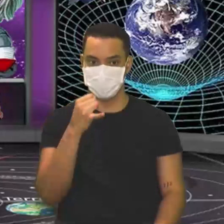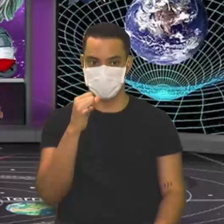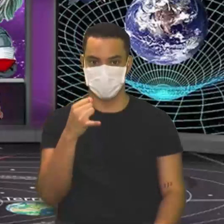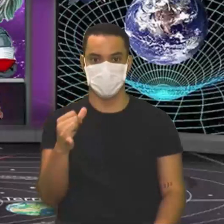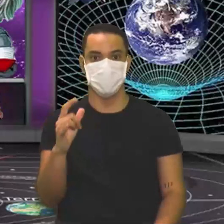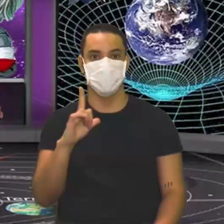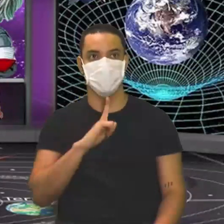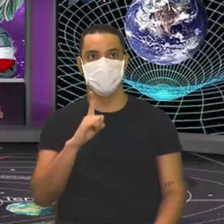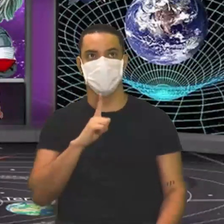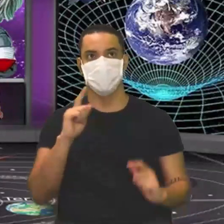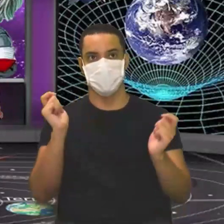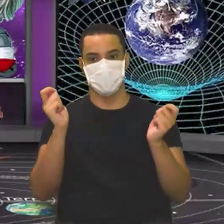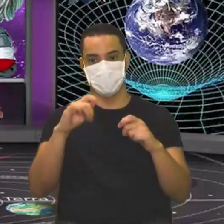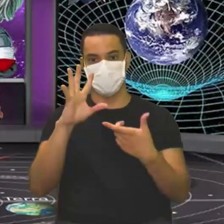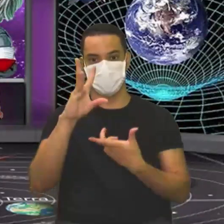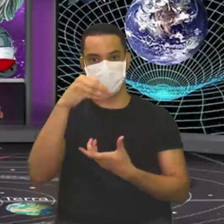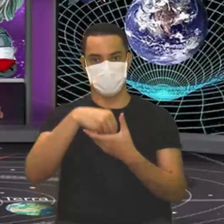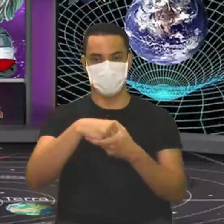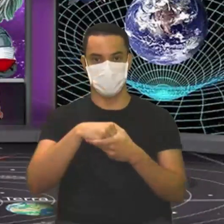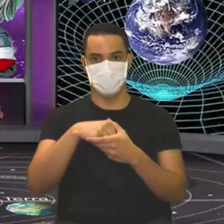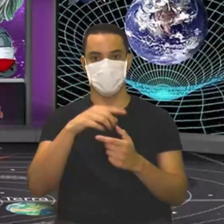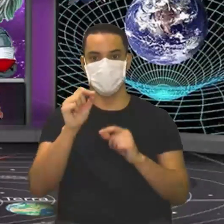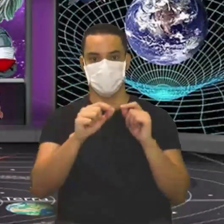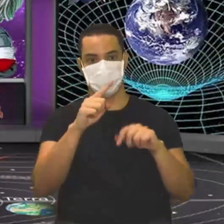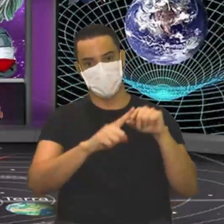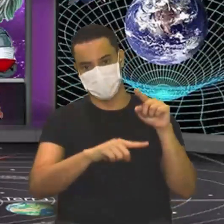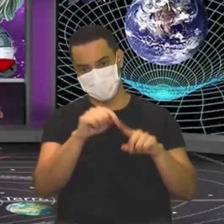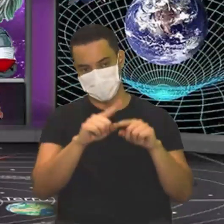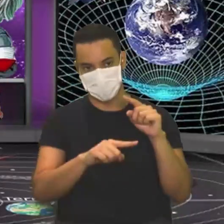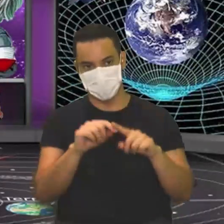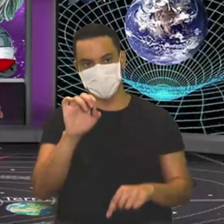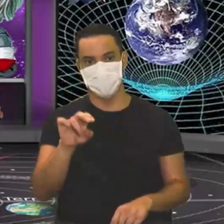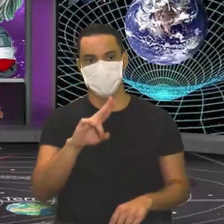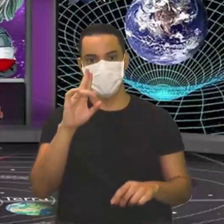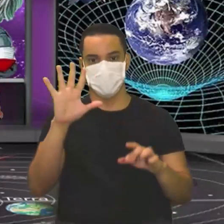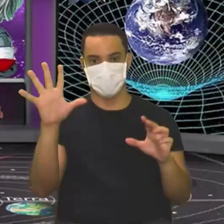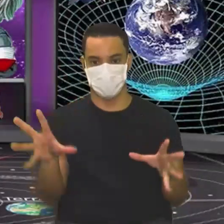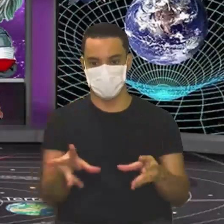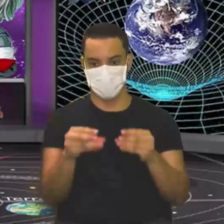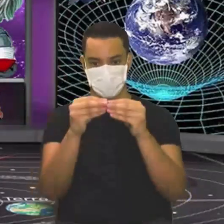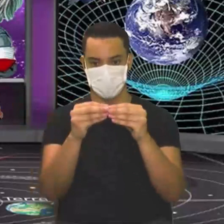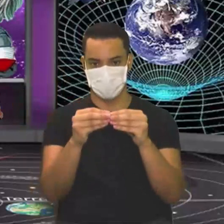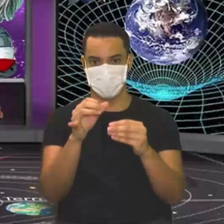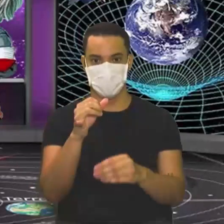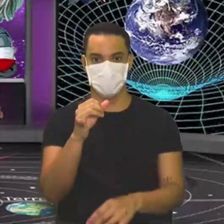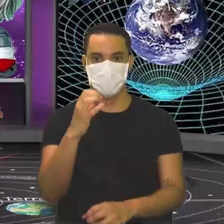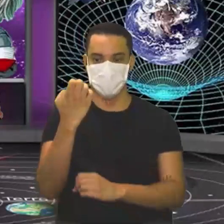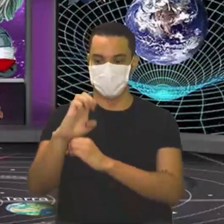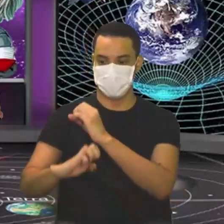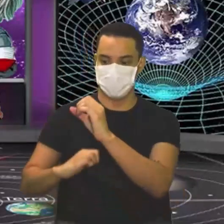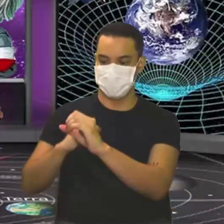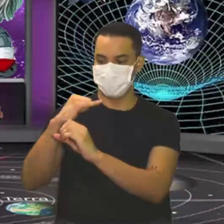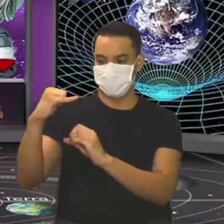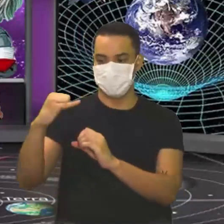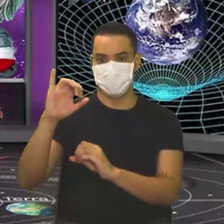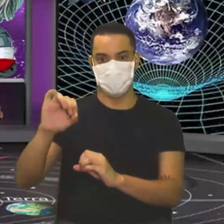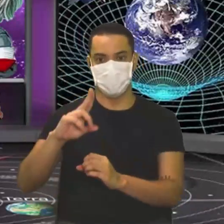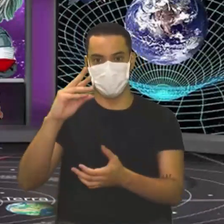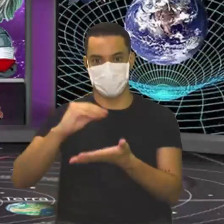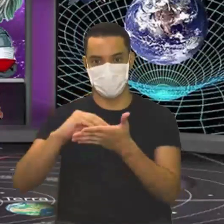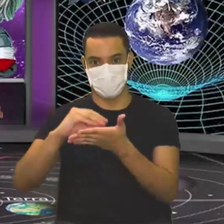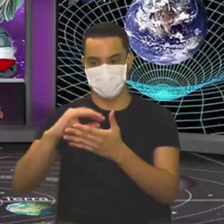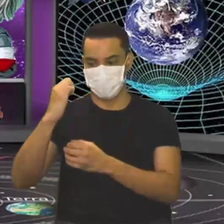ele possui aí uma quantidade de cargas, ou é excesso de elétrons, lembram? Ou é falta desses